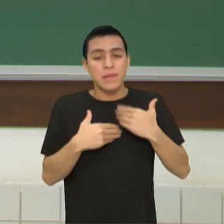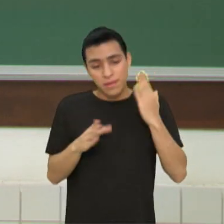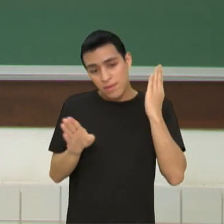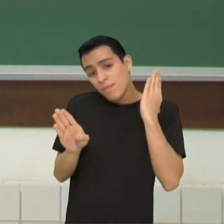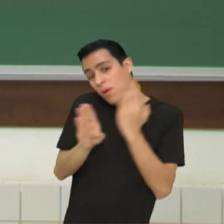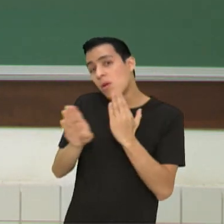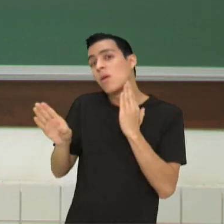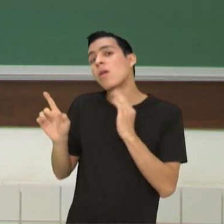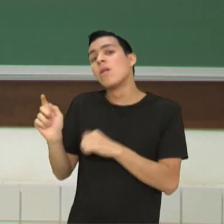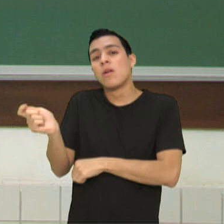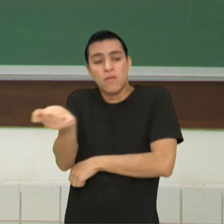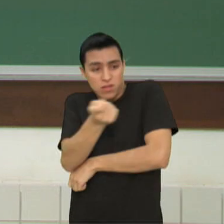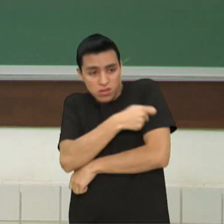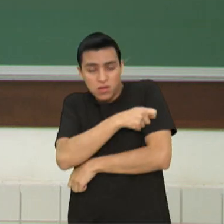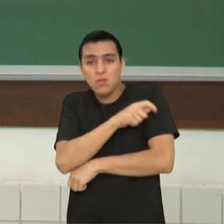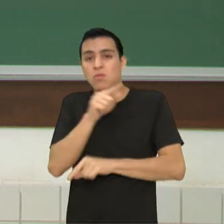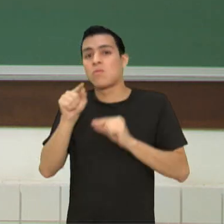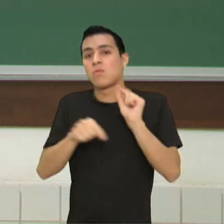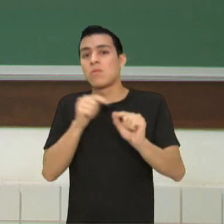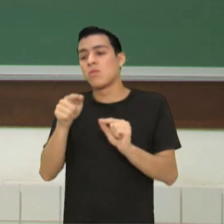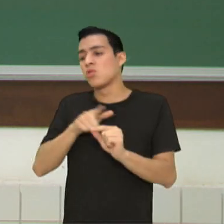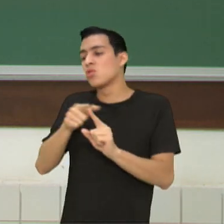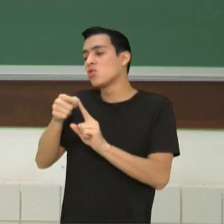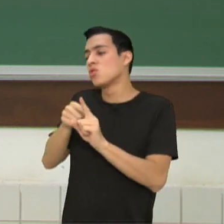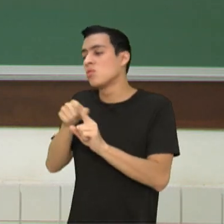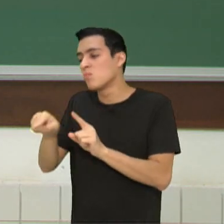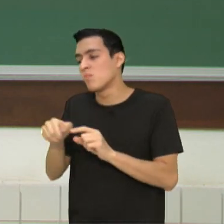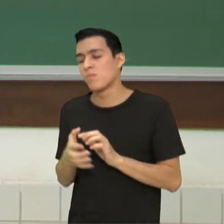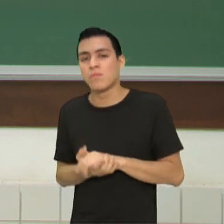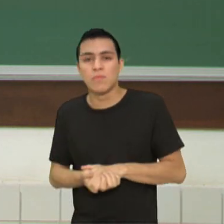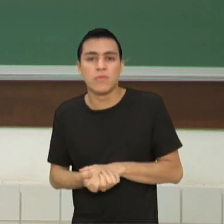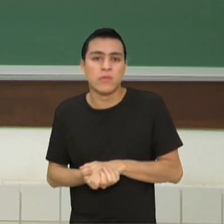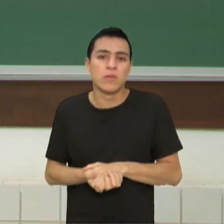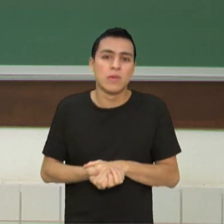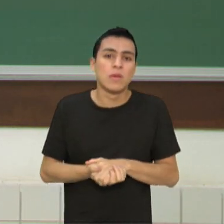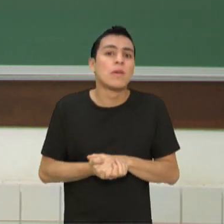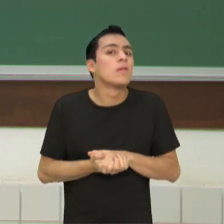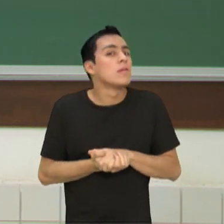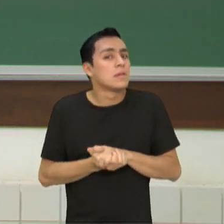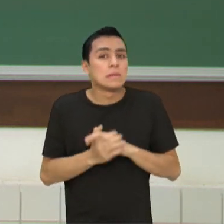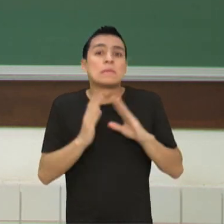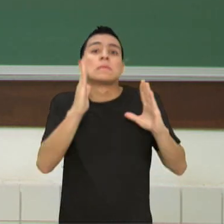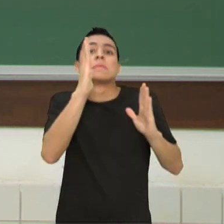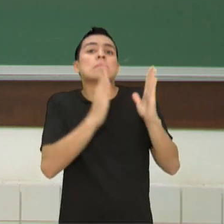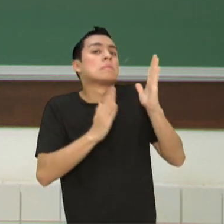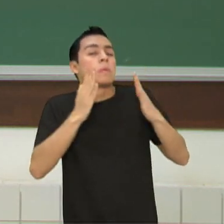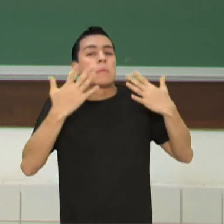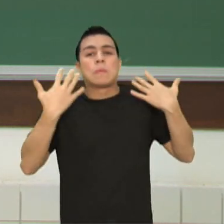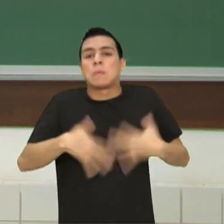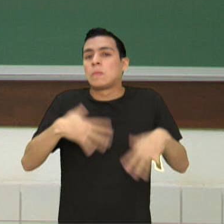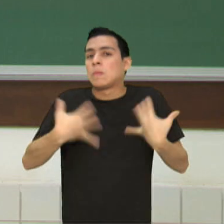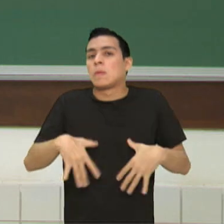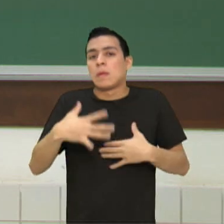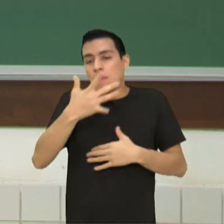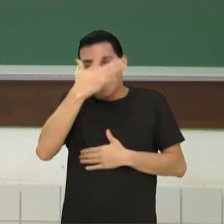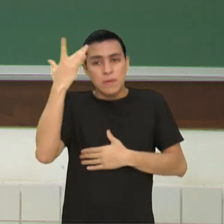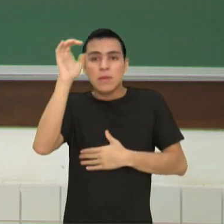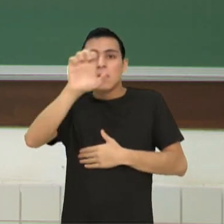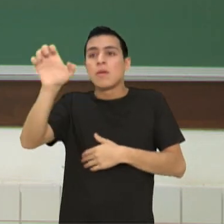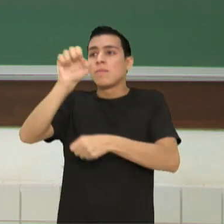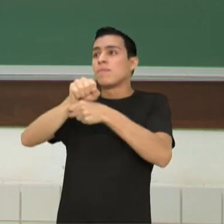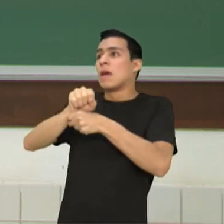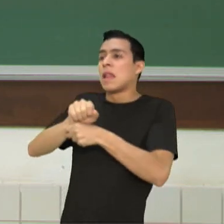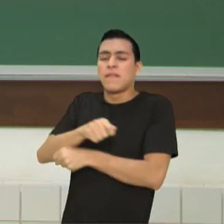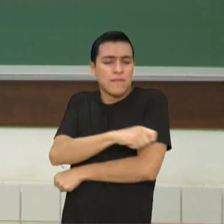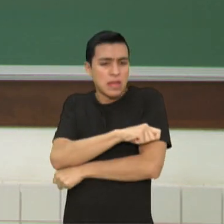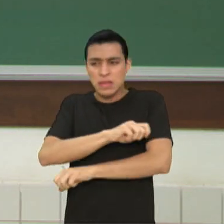por terem sido vacinadas com determinada vacina. E aí, na época, gente, muitas pessoas na Europa pararam de vacinar